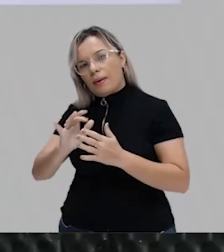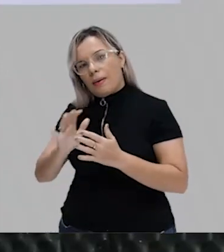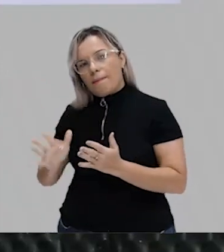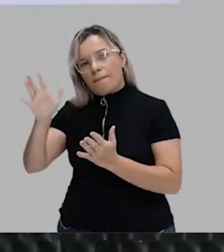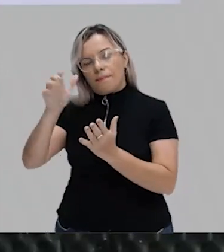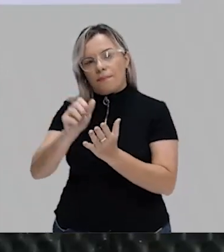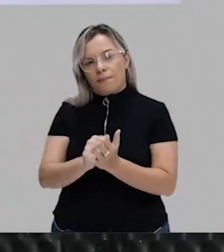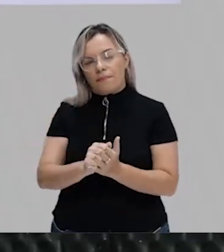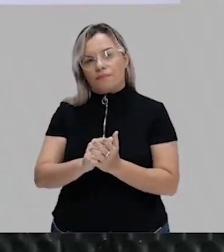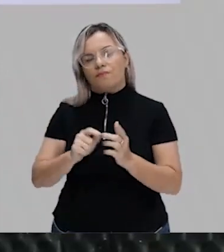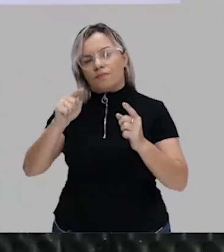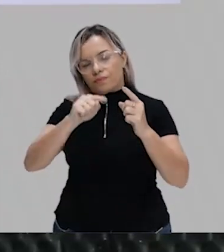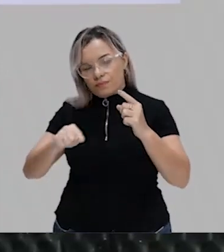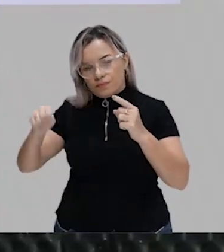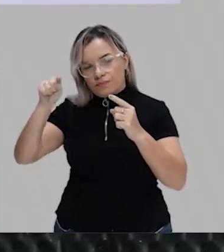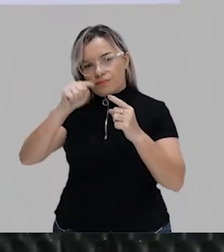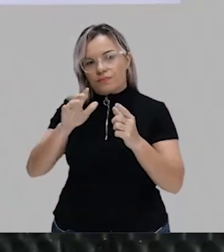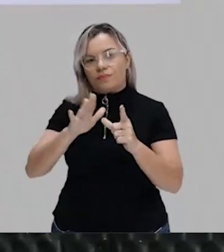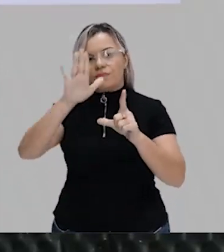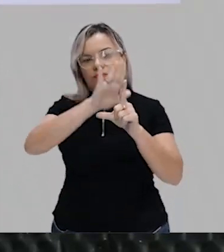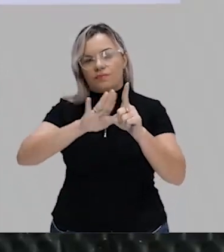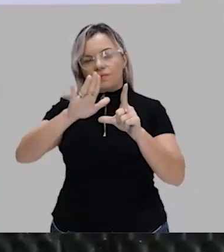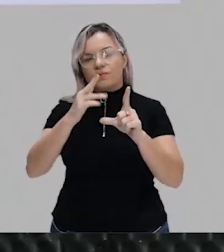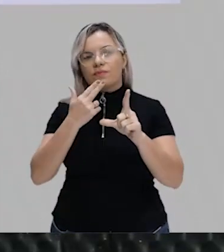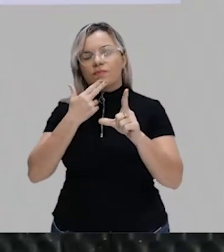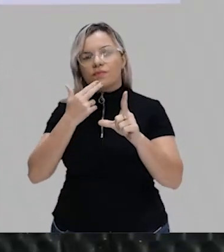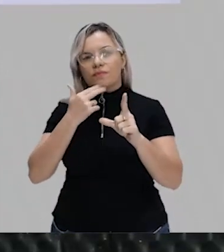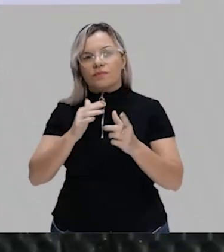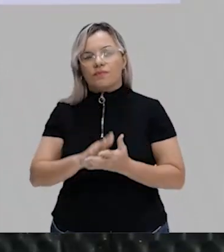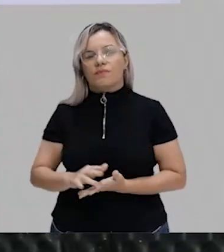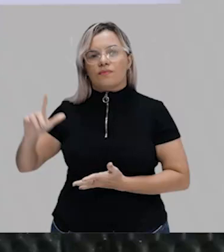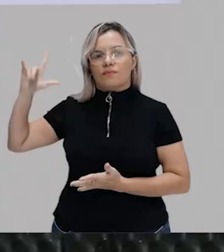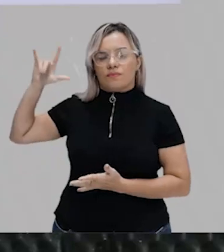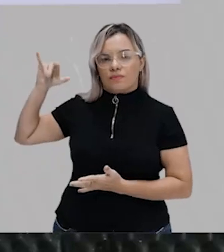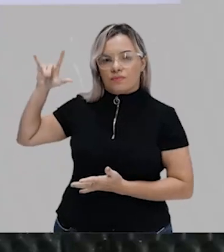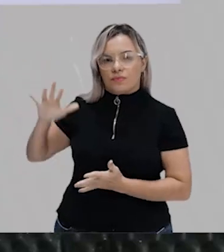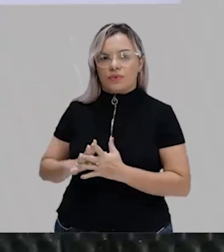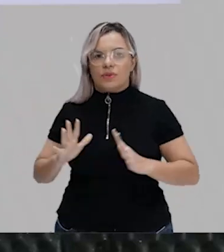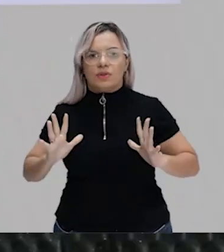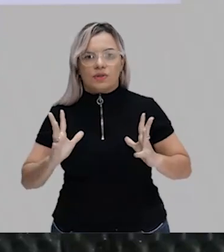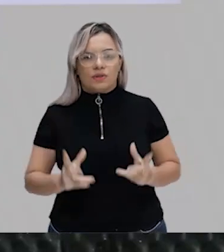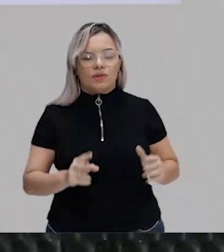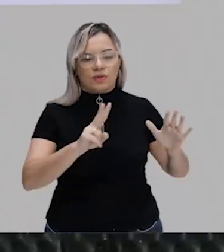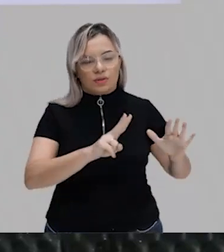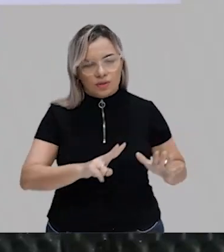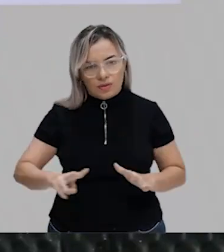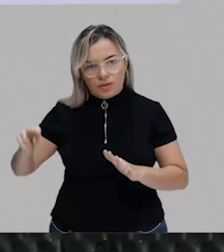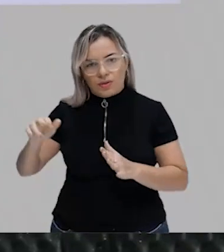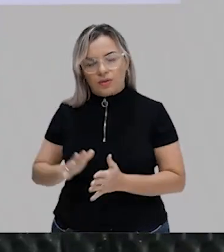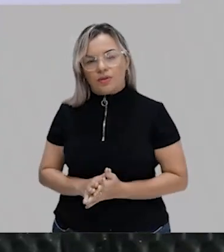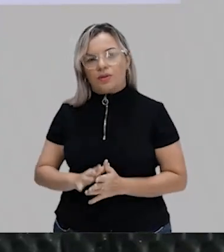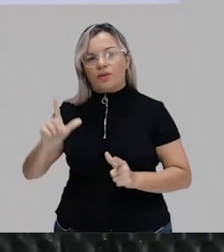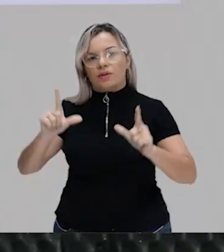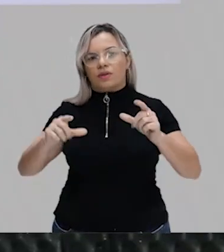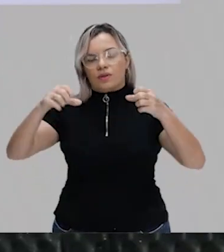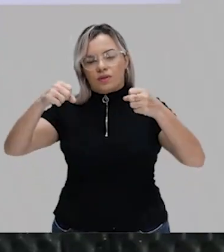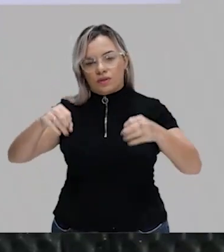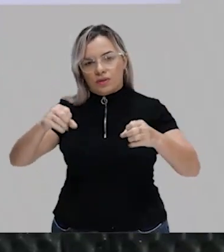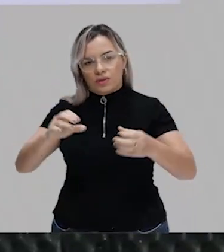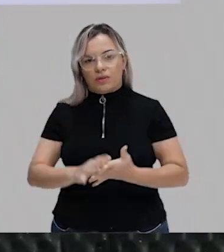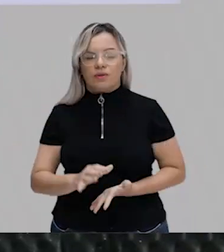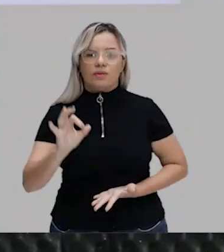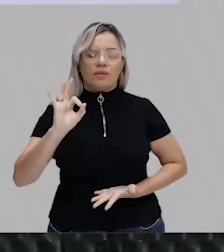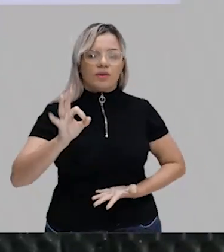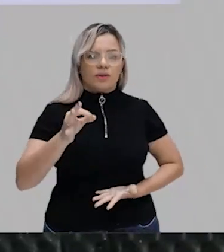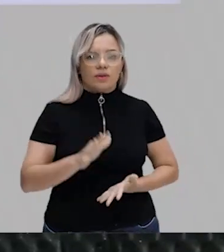Instagram, @plataforma Gonçalves Dias. E lá, toda semana, você acompanha a programação da TV Educação. Tá